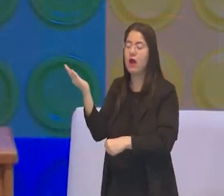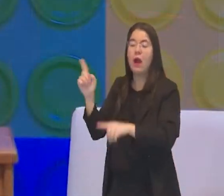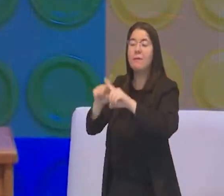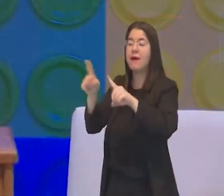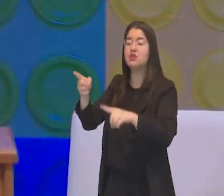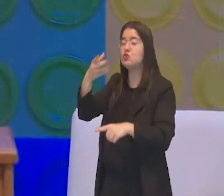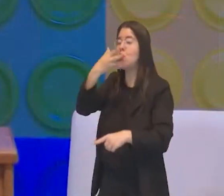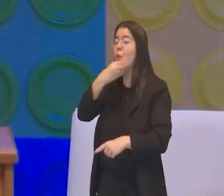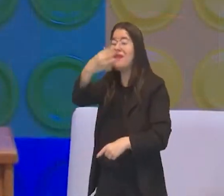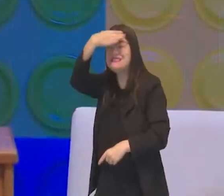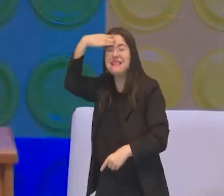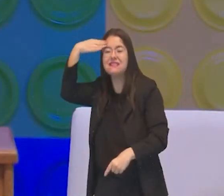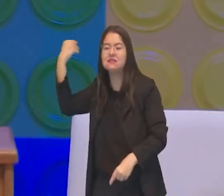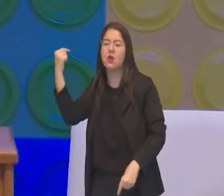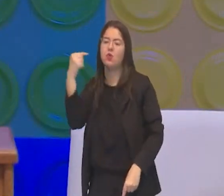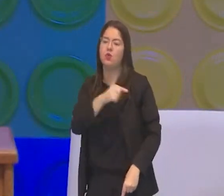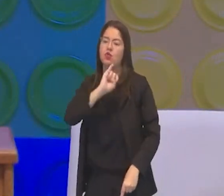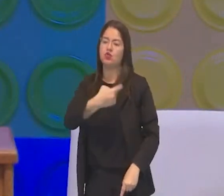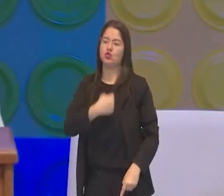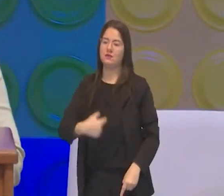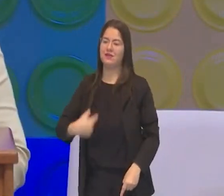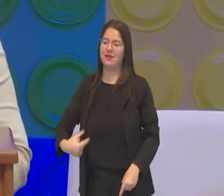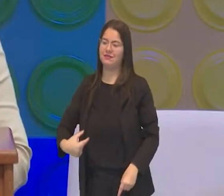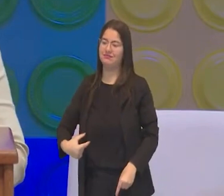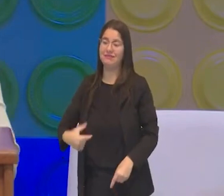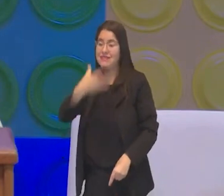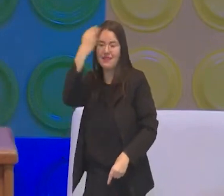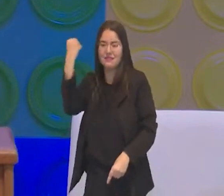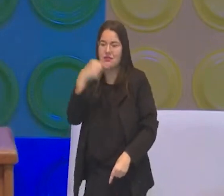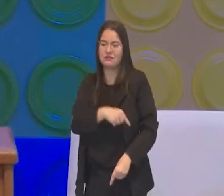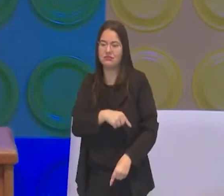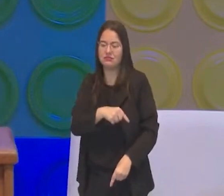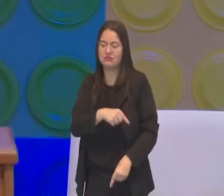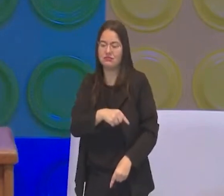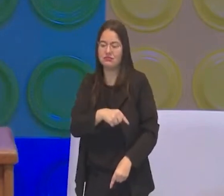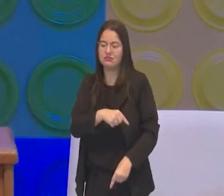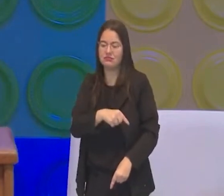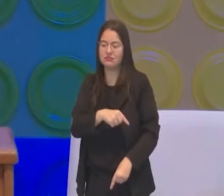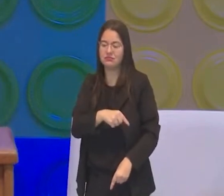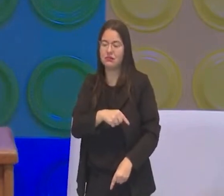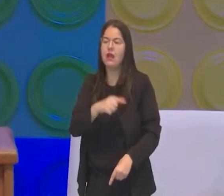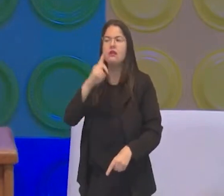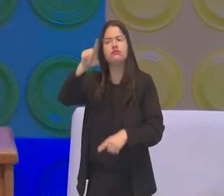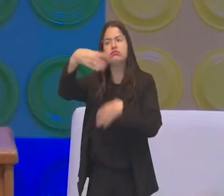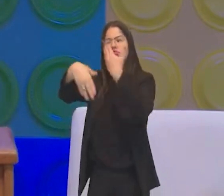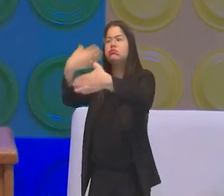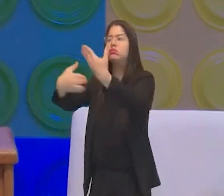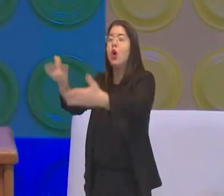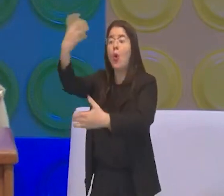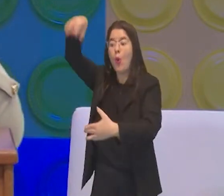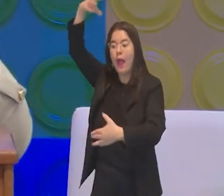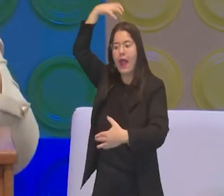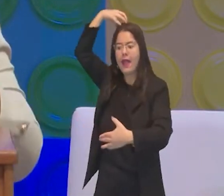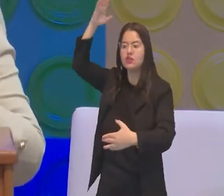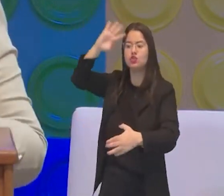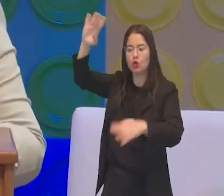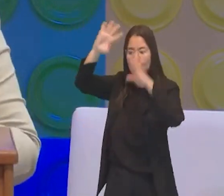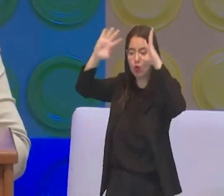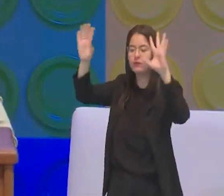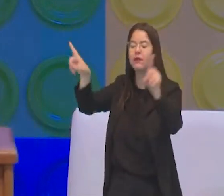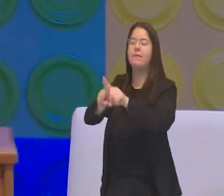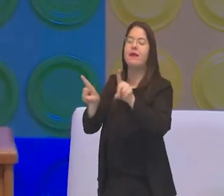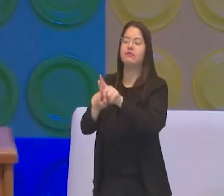José, esqueceu. Mas depois de 2 anos, quem sonhou foi o rei. Teve um